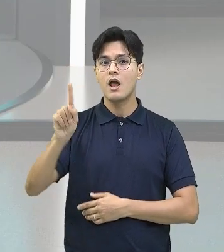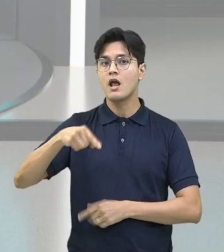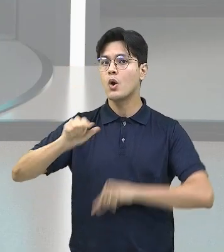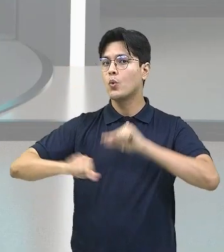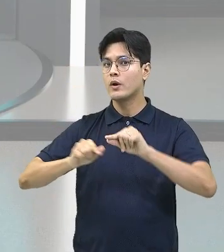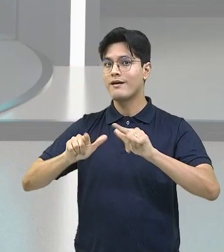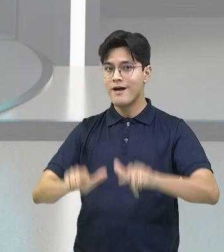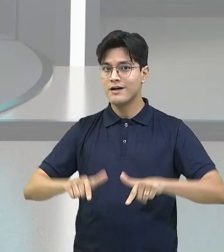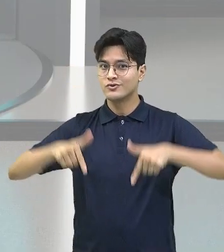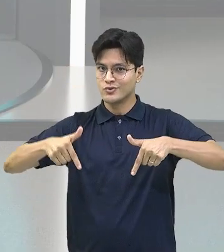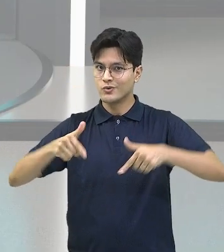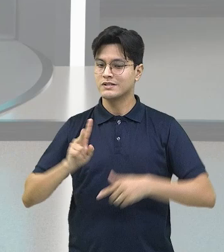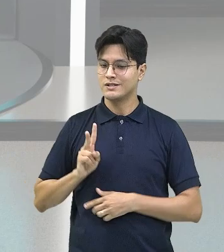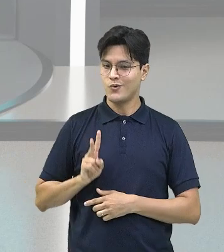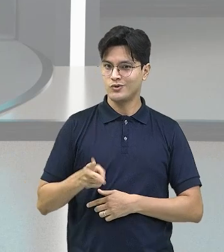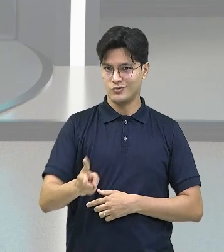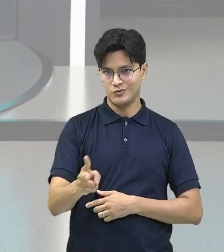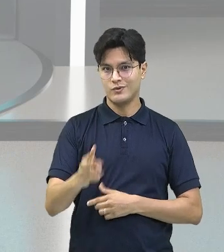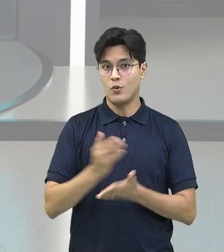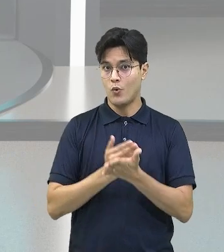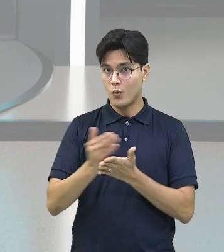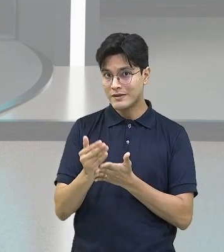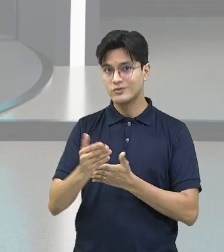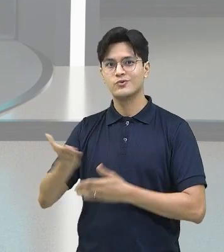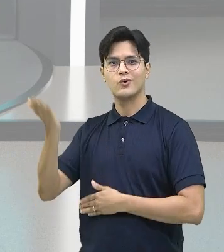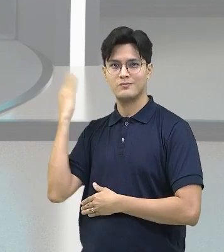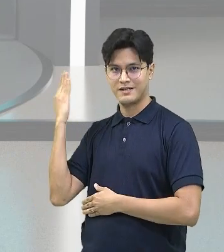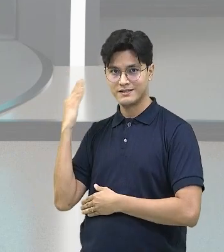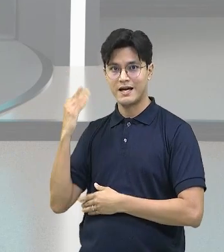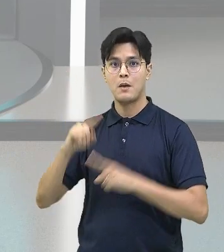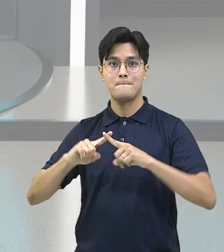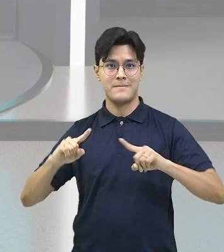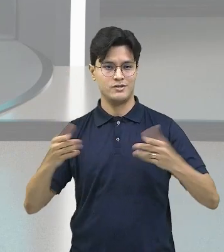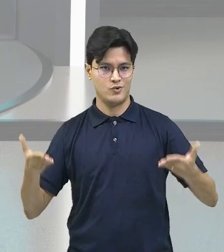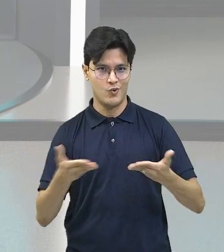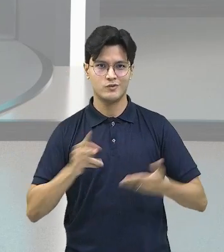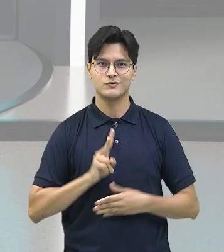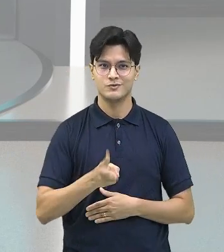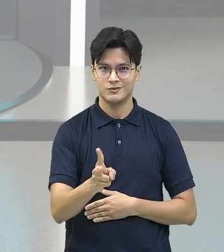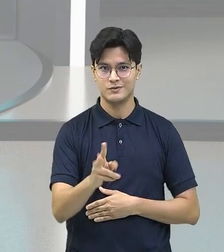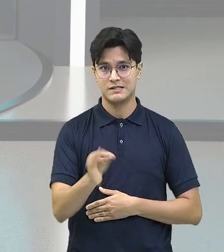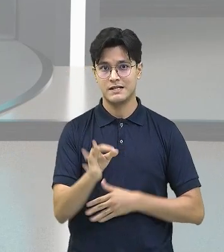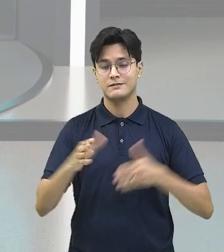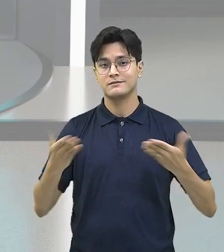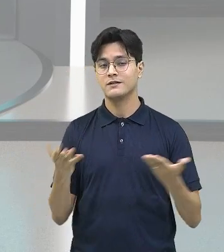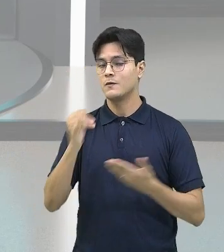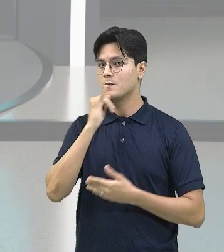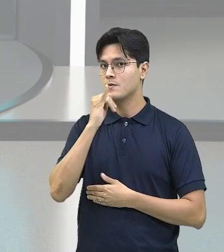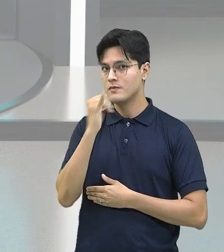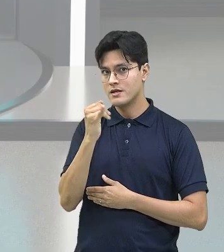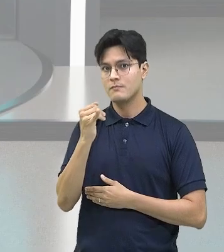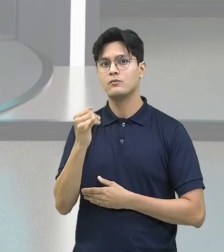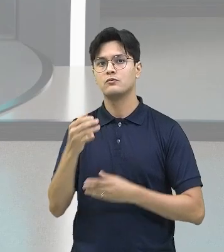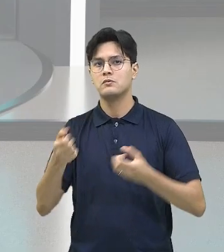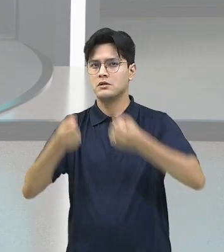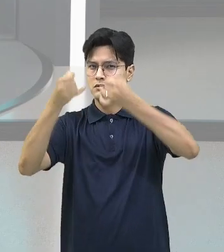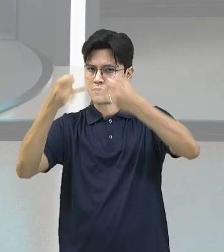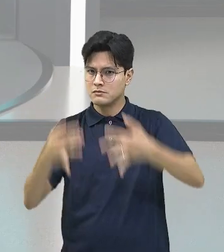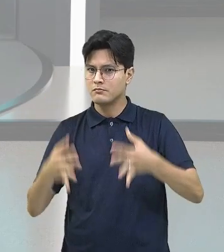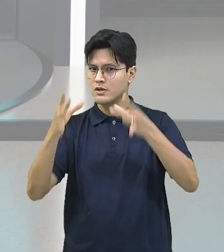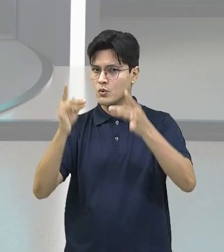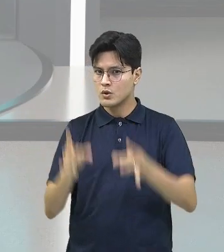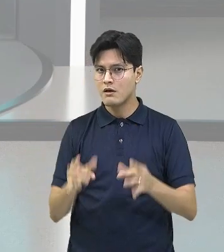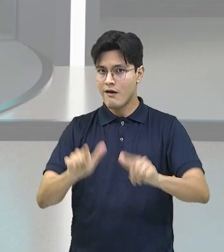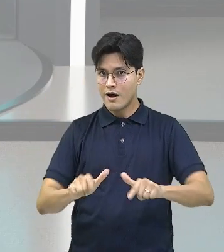andamento no passado, ok? Então, ele é utilizado para descrever ações que continuam em